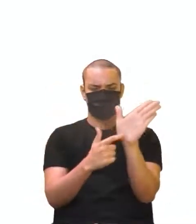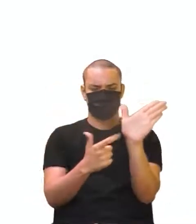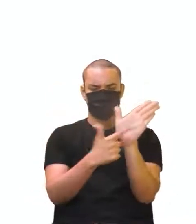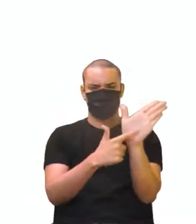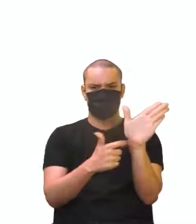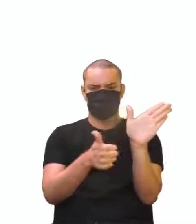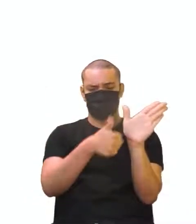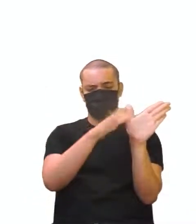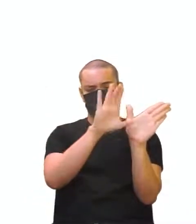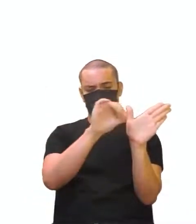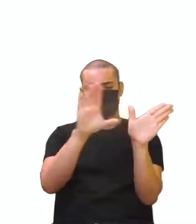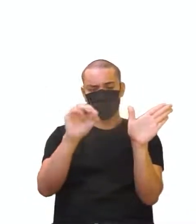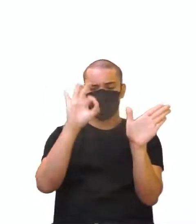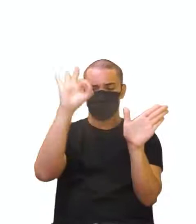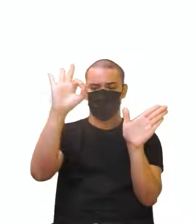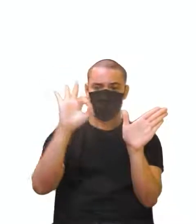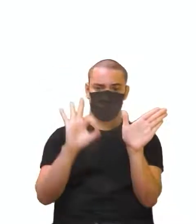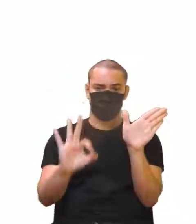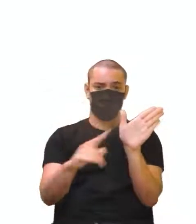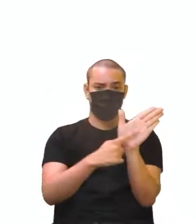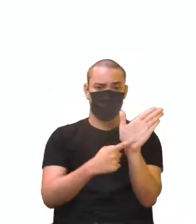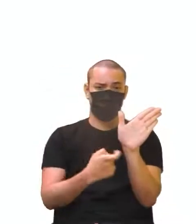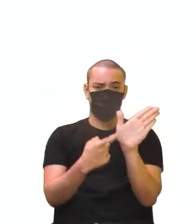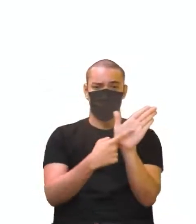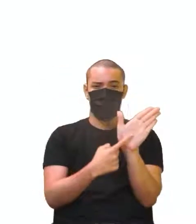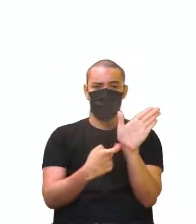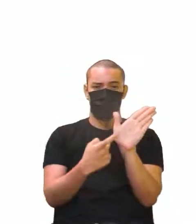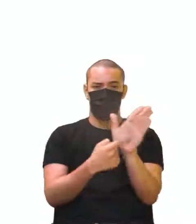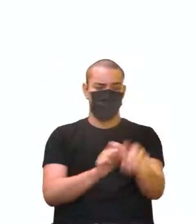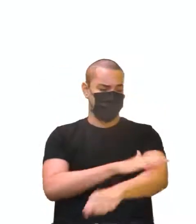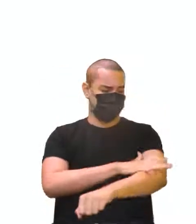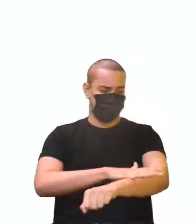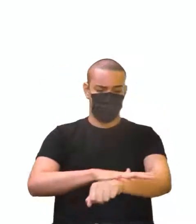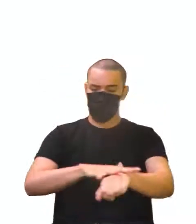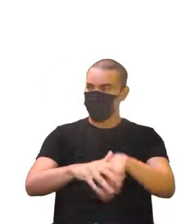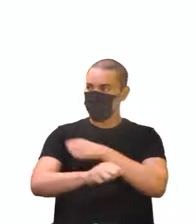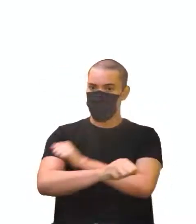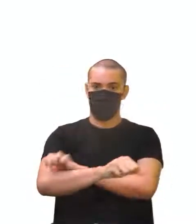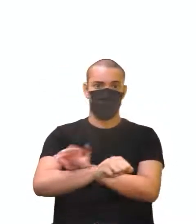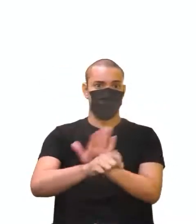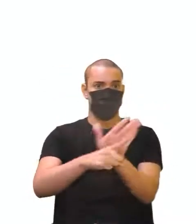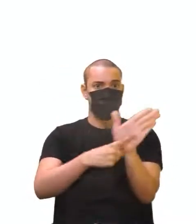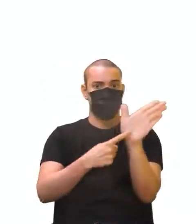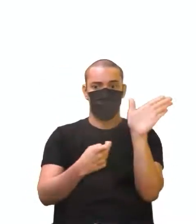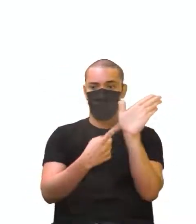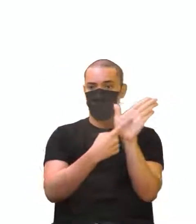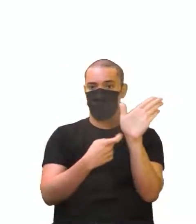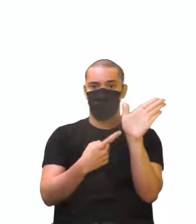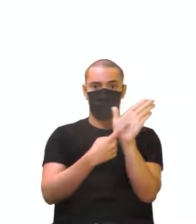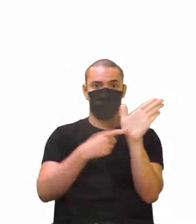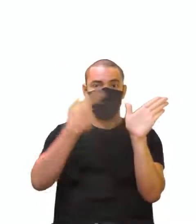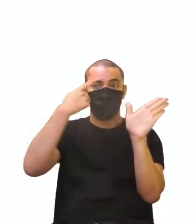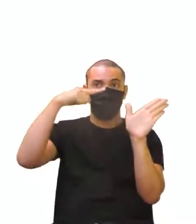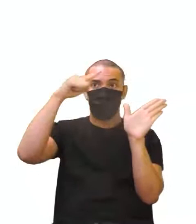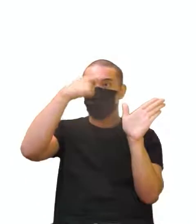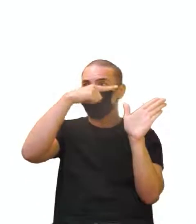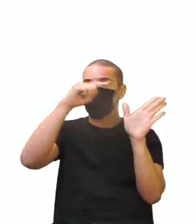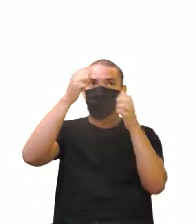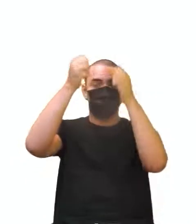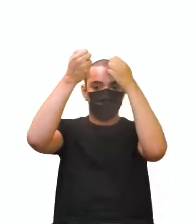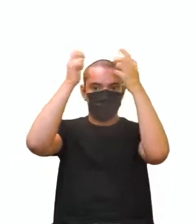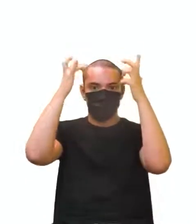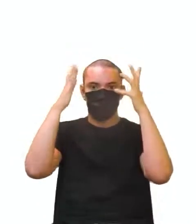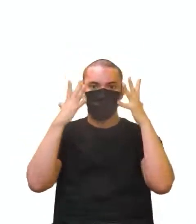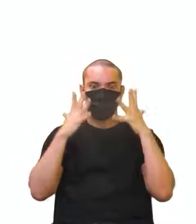mas é aqueles indivíduos que nascem todo com a pelinha toda clara, bem clara, até os cílios, o cabelo todinho. Não tem